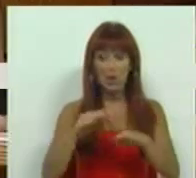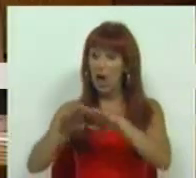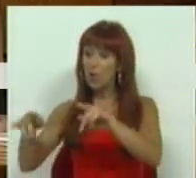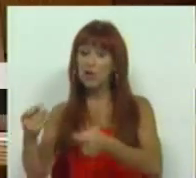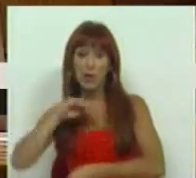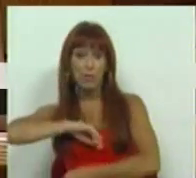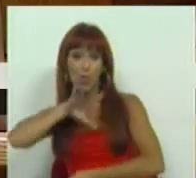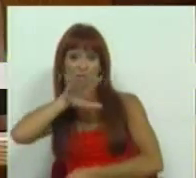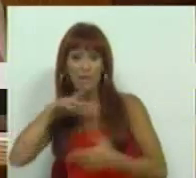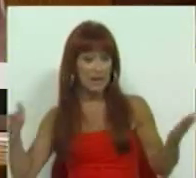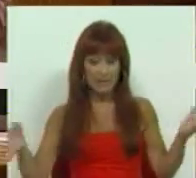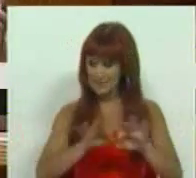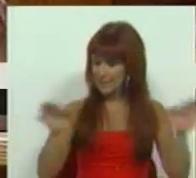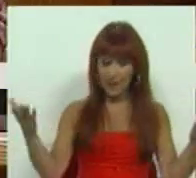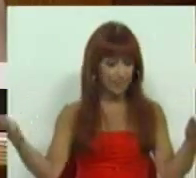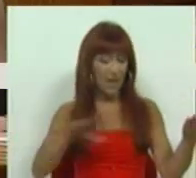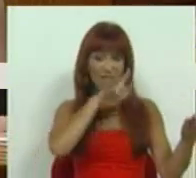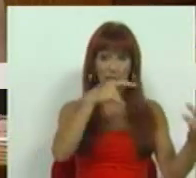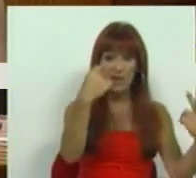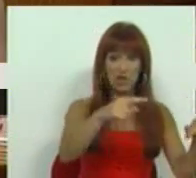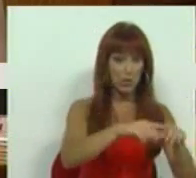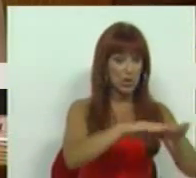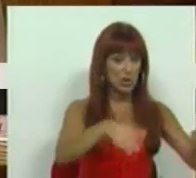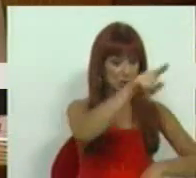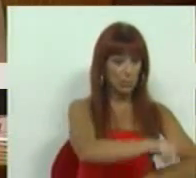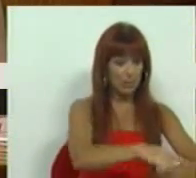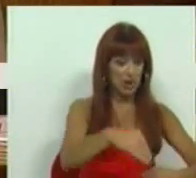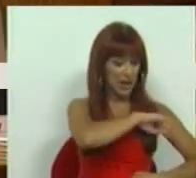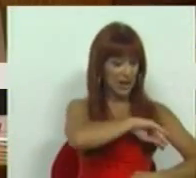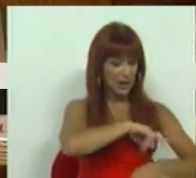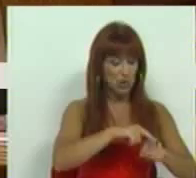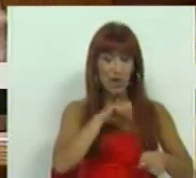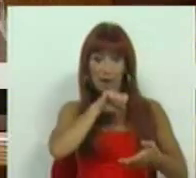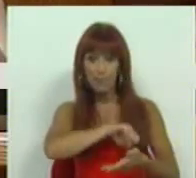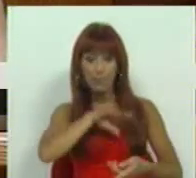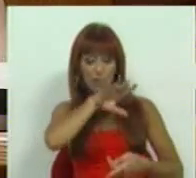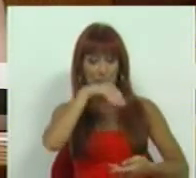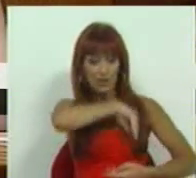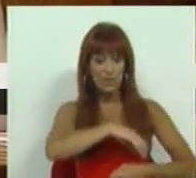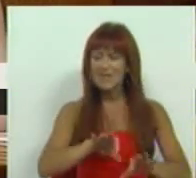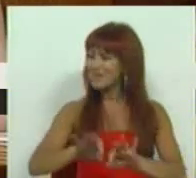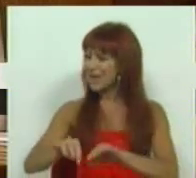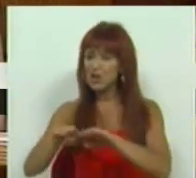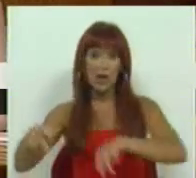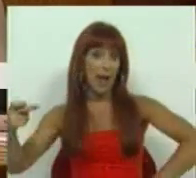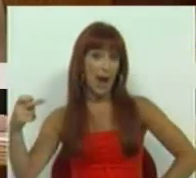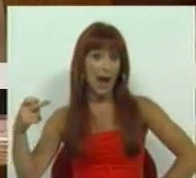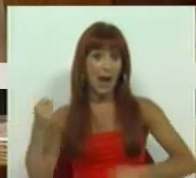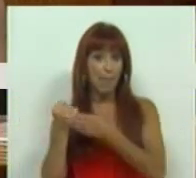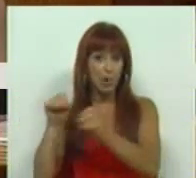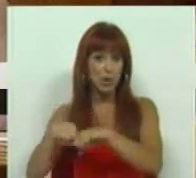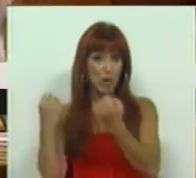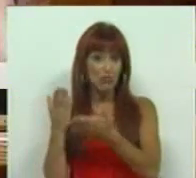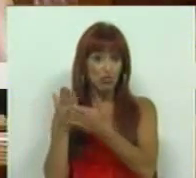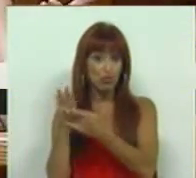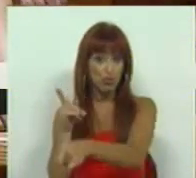escalões da Abono de Família, ou seja, famílias que estavam no escalão primeiro dos rendimentos da Abono de Família correspondiam ao escalão A dos apoios da ação